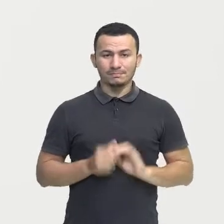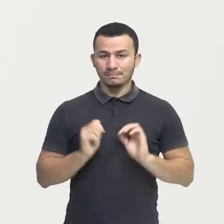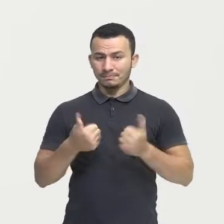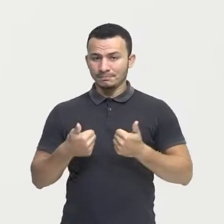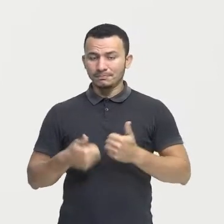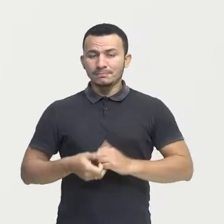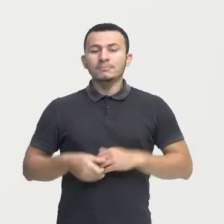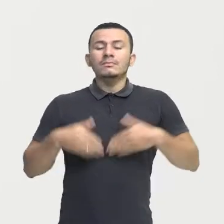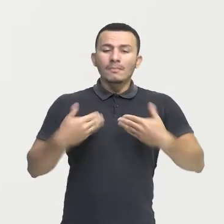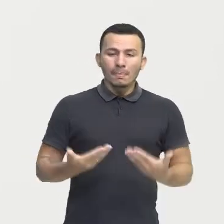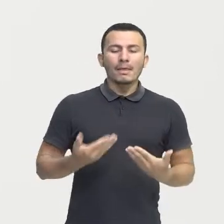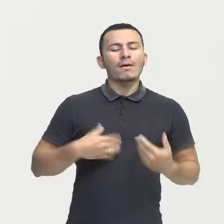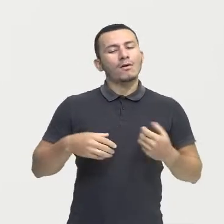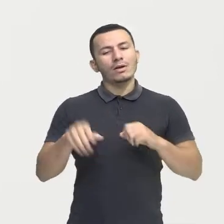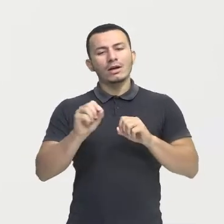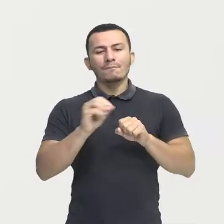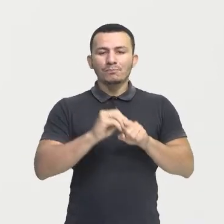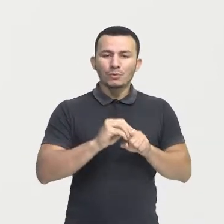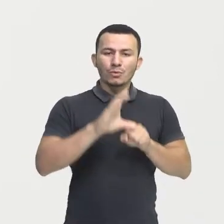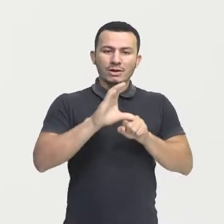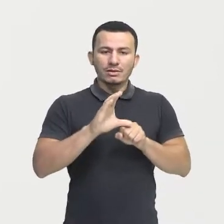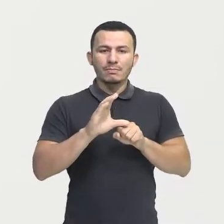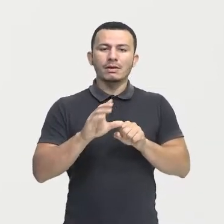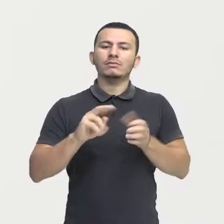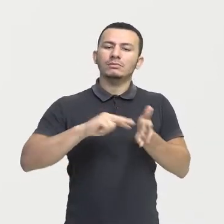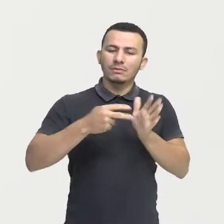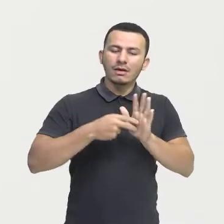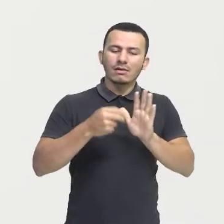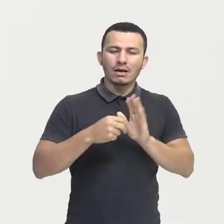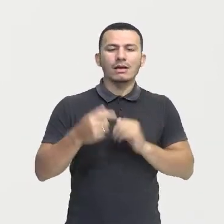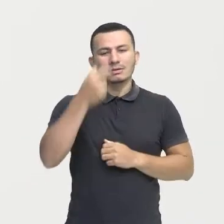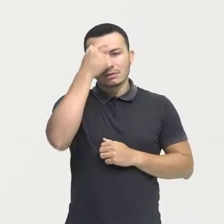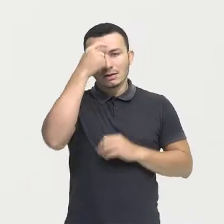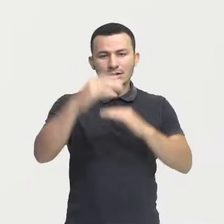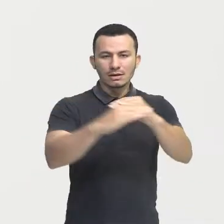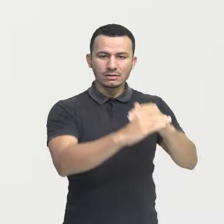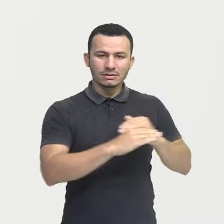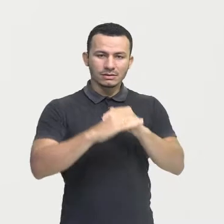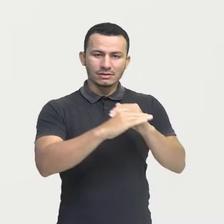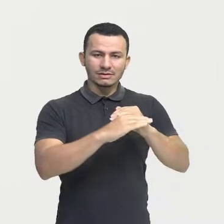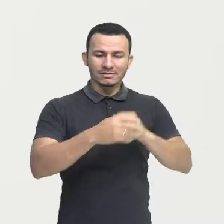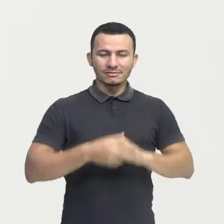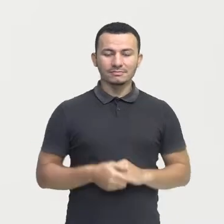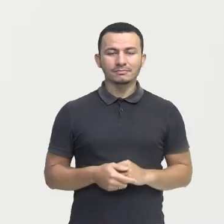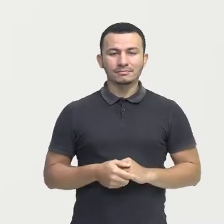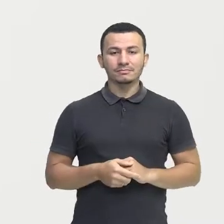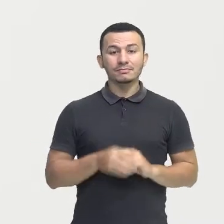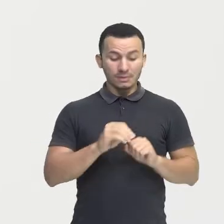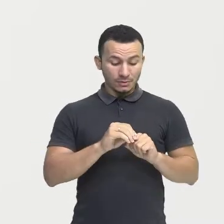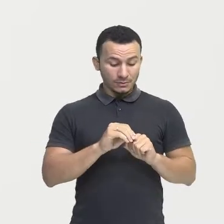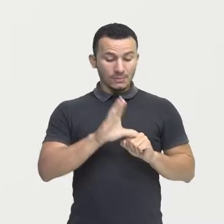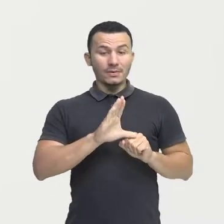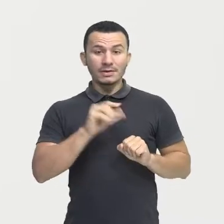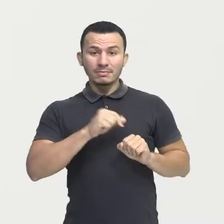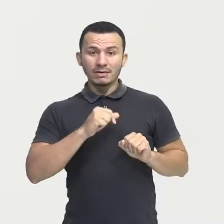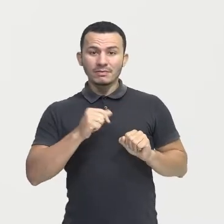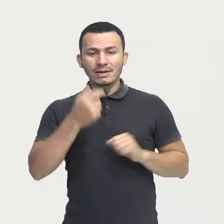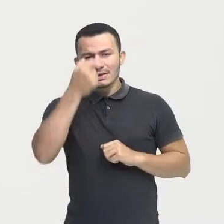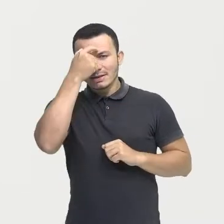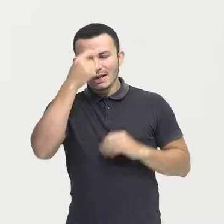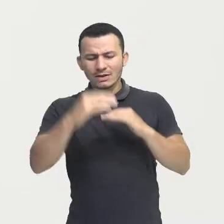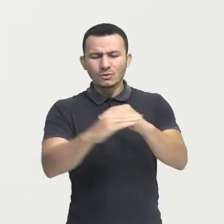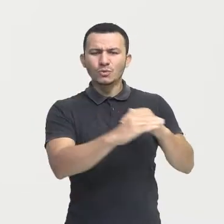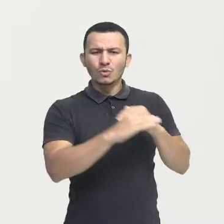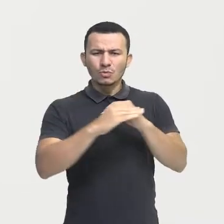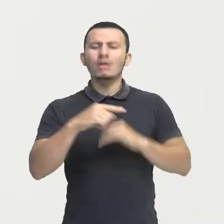bom? Então, é o conhecimento do senso comum. Esse conhecimento, chamado senso comum, ele